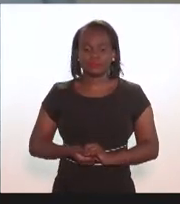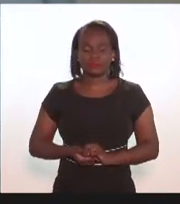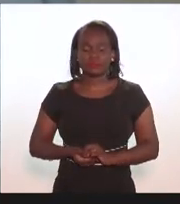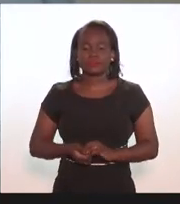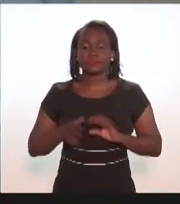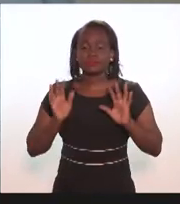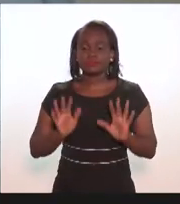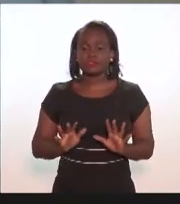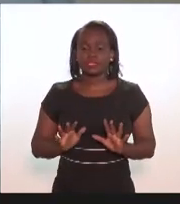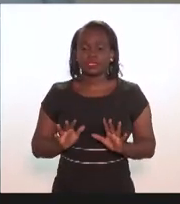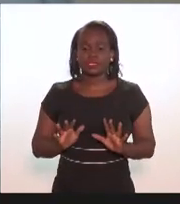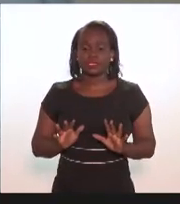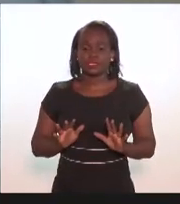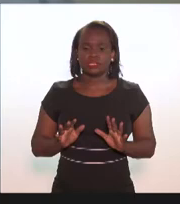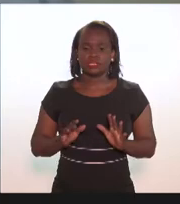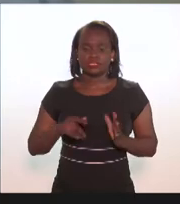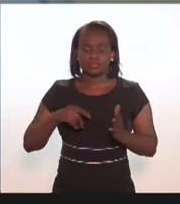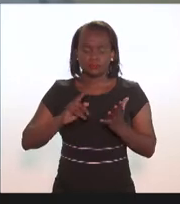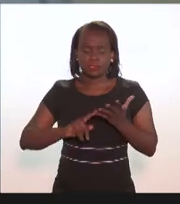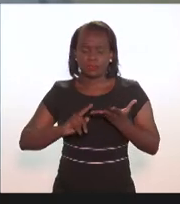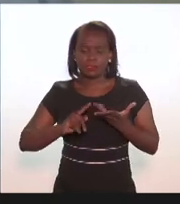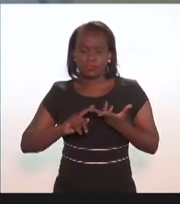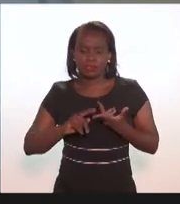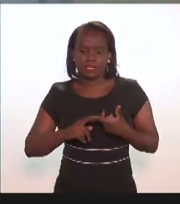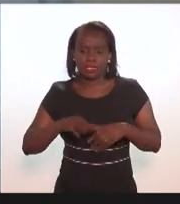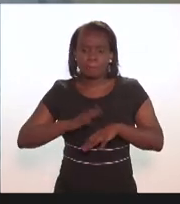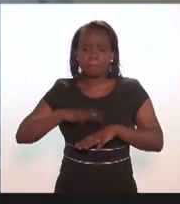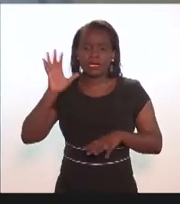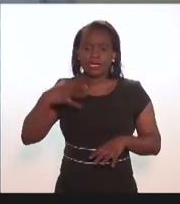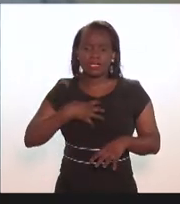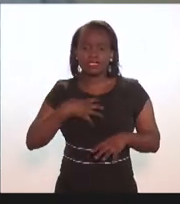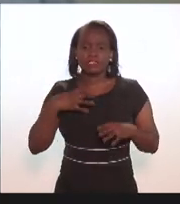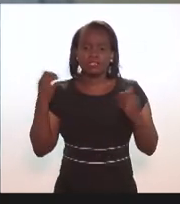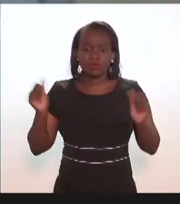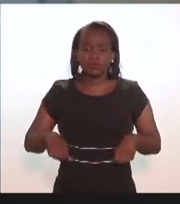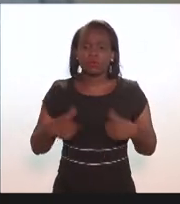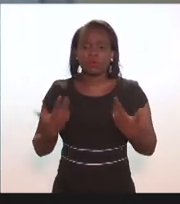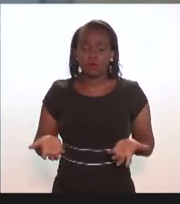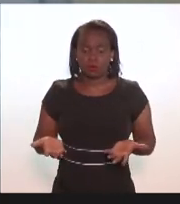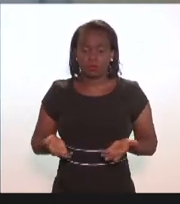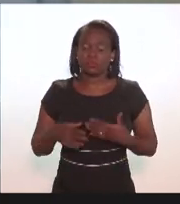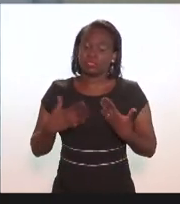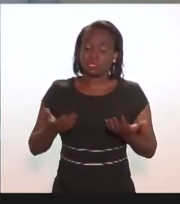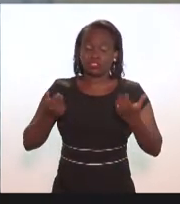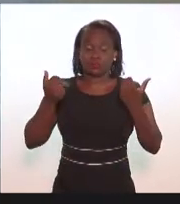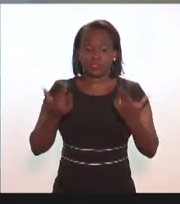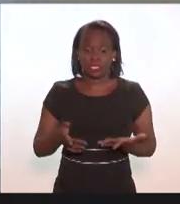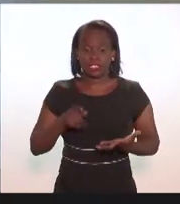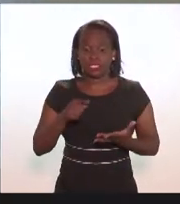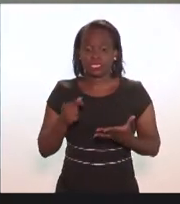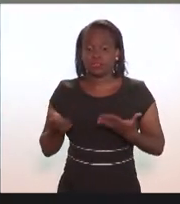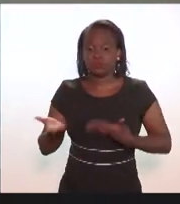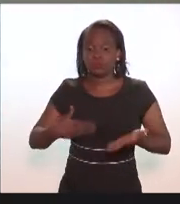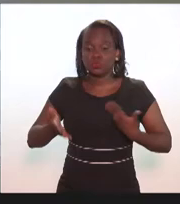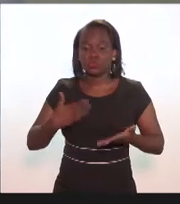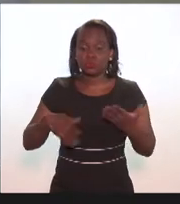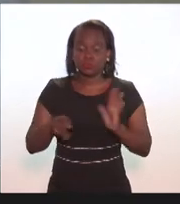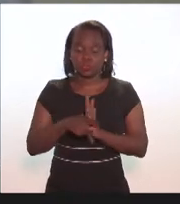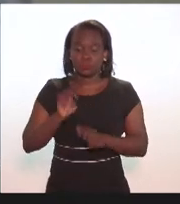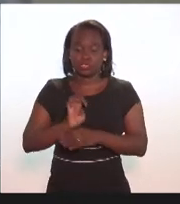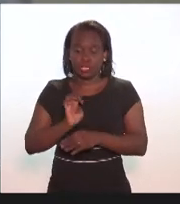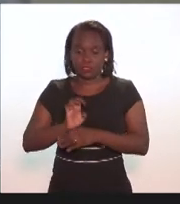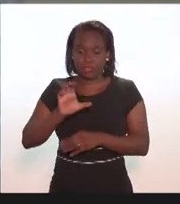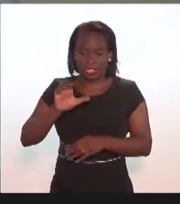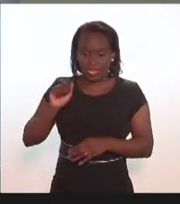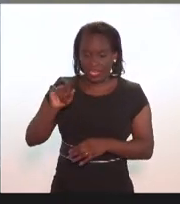Quais foram essas medidas exatamente, quais as que mais impactaram? Como eu havia dito, esse aqui é o fluxo de caixa do Estado.